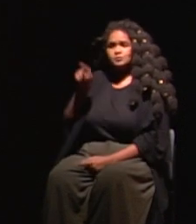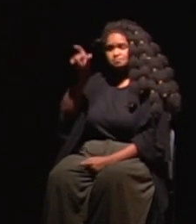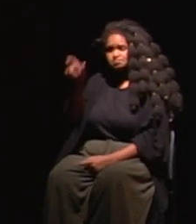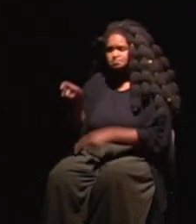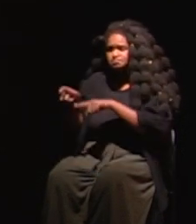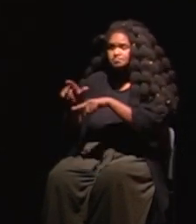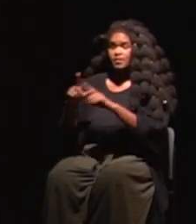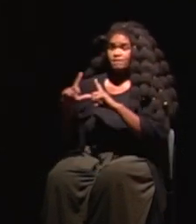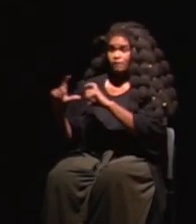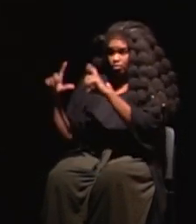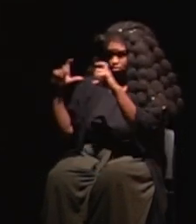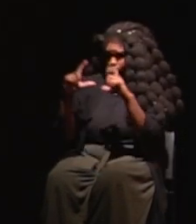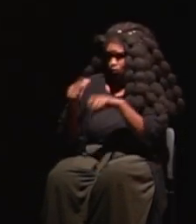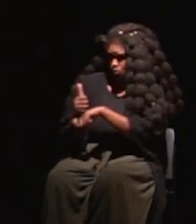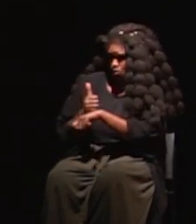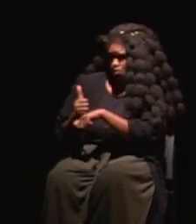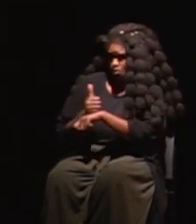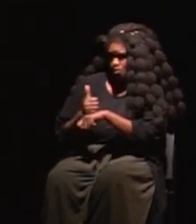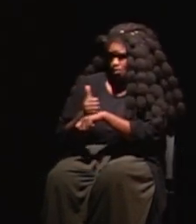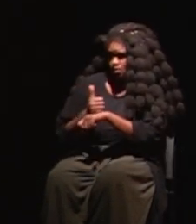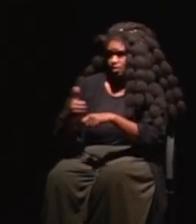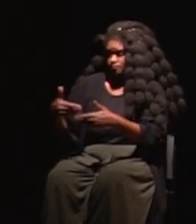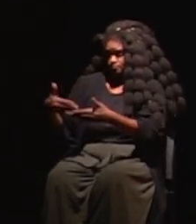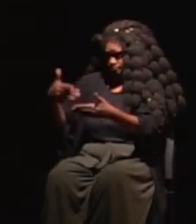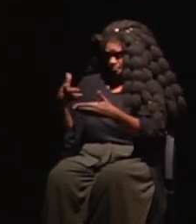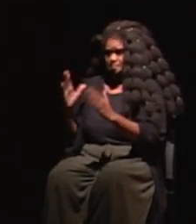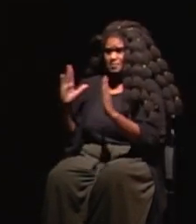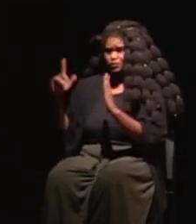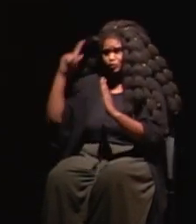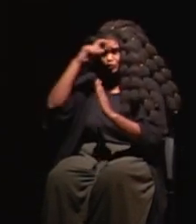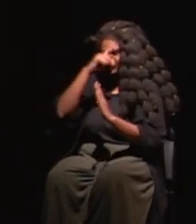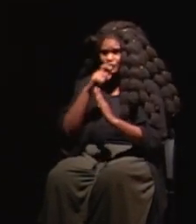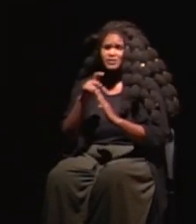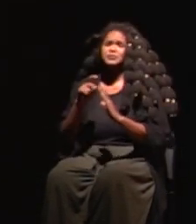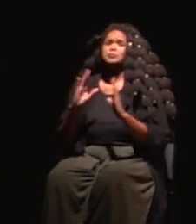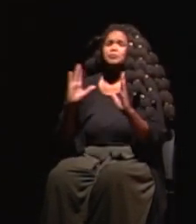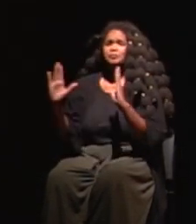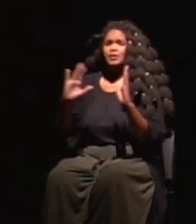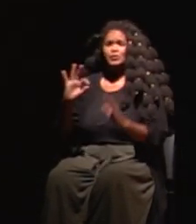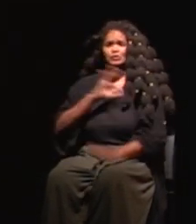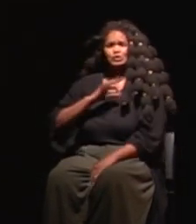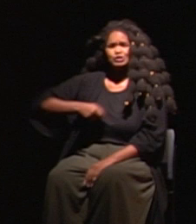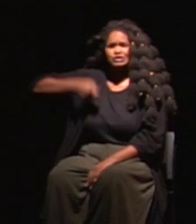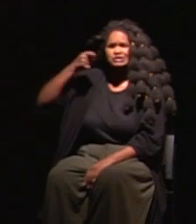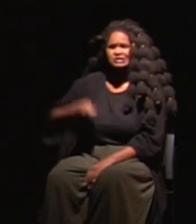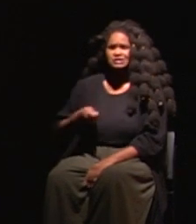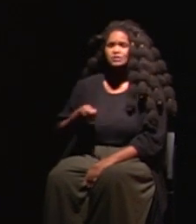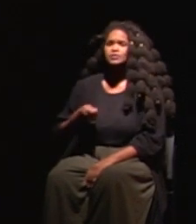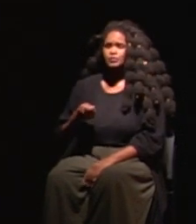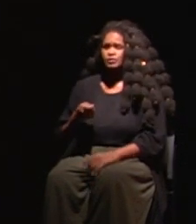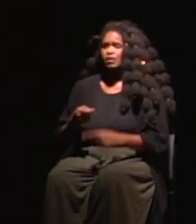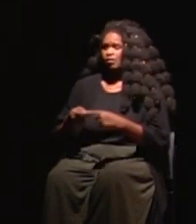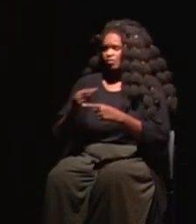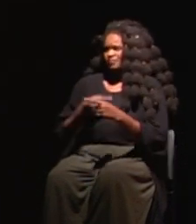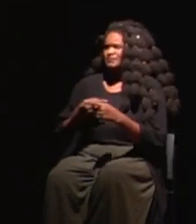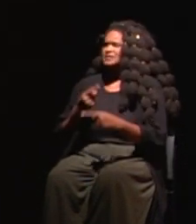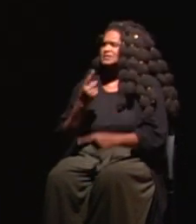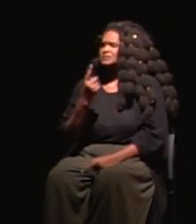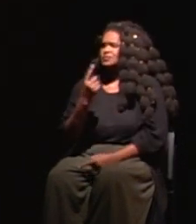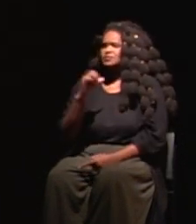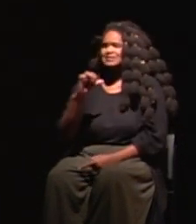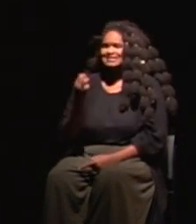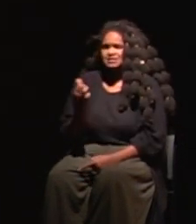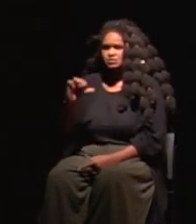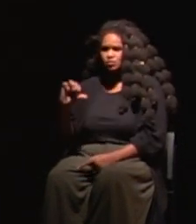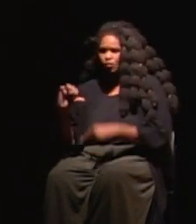pessoa que foi fotógrafa nos anos mais difíceis, né, da ditadura militar? Né? Ela começa a fotografar em 69, e